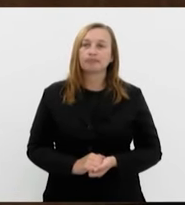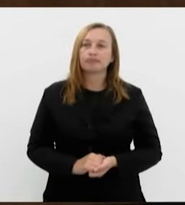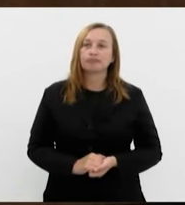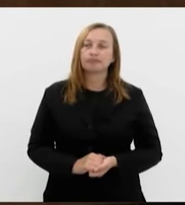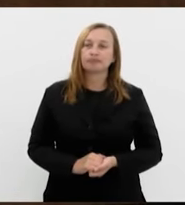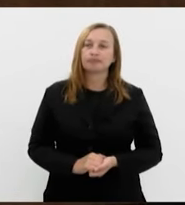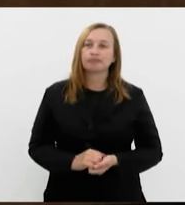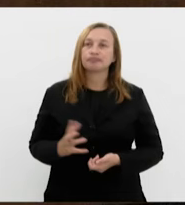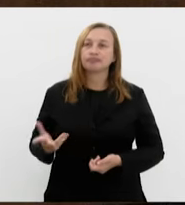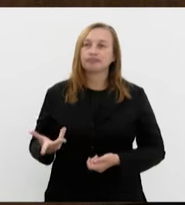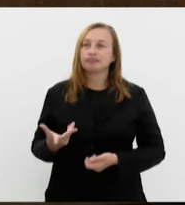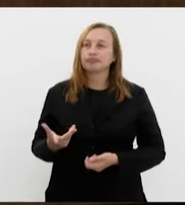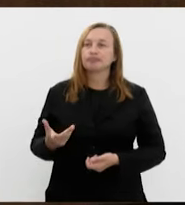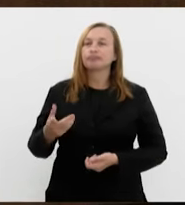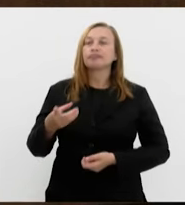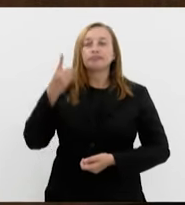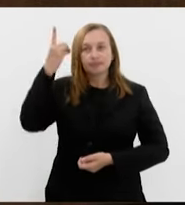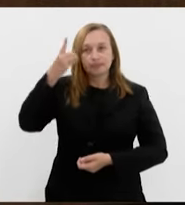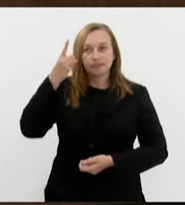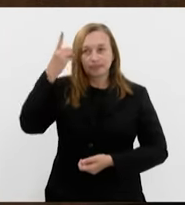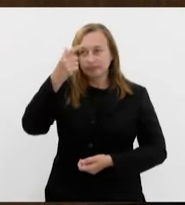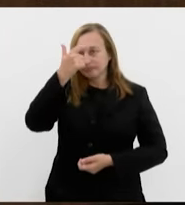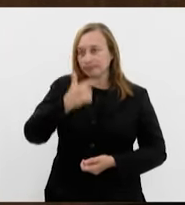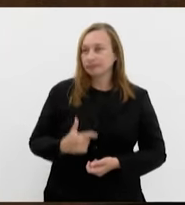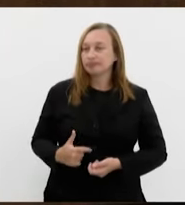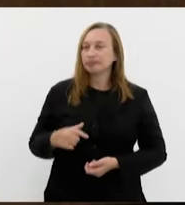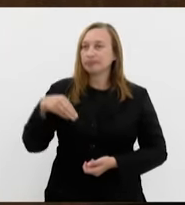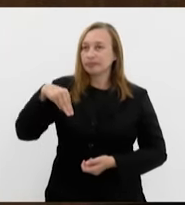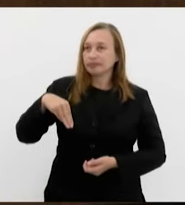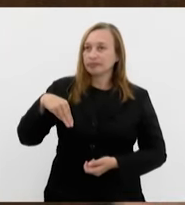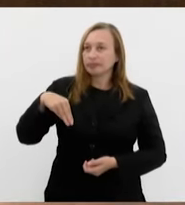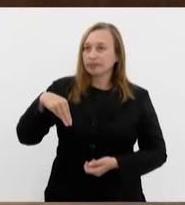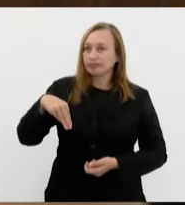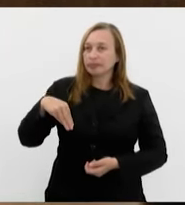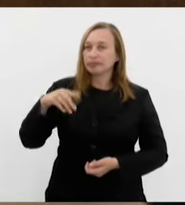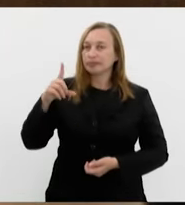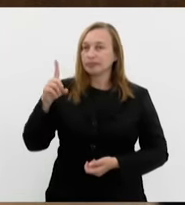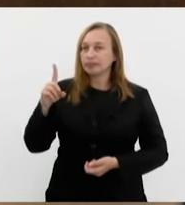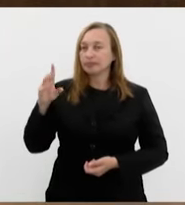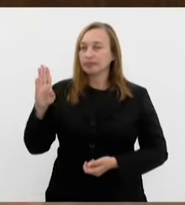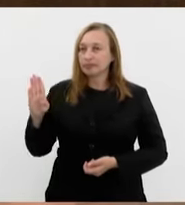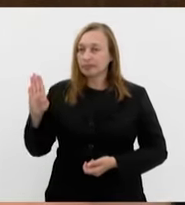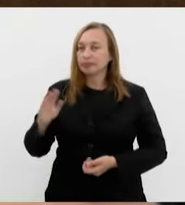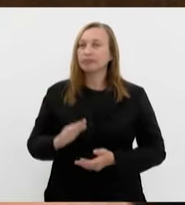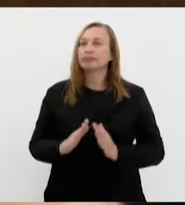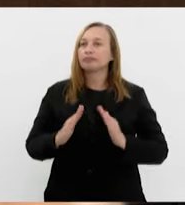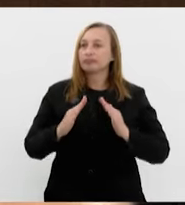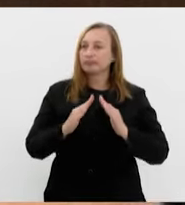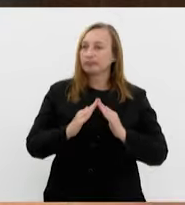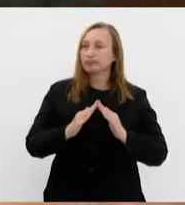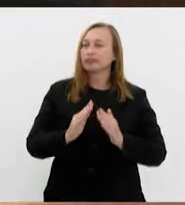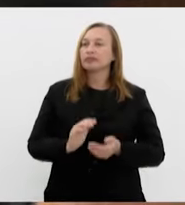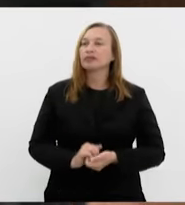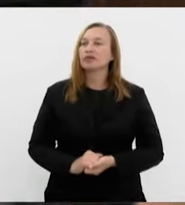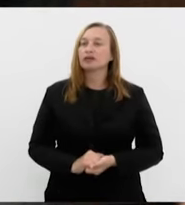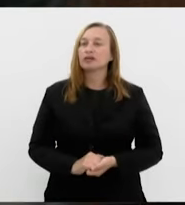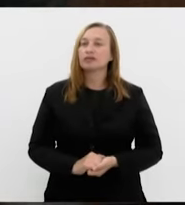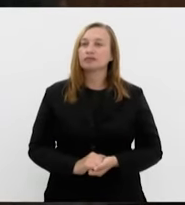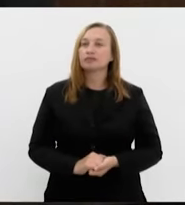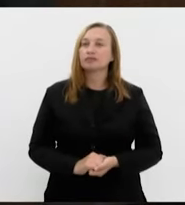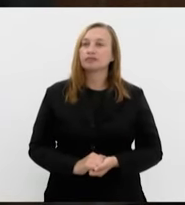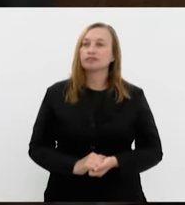de deputado do MDB, que nesta casa